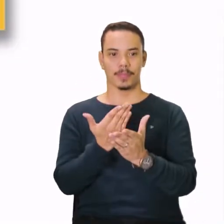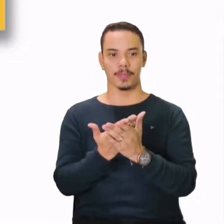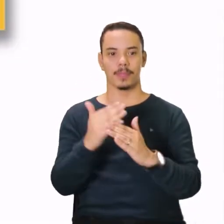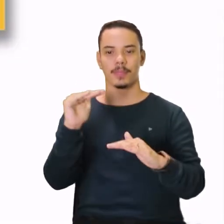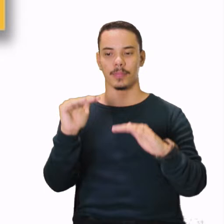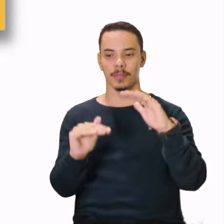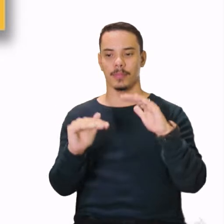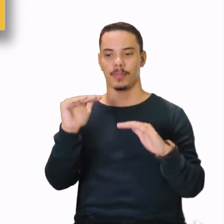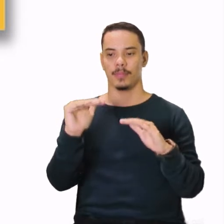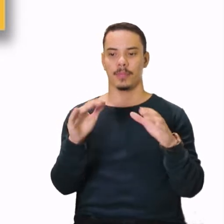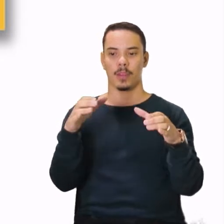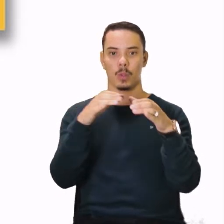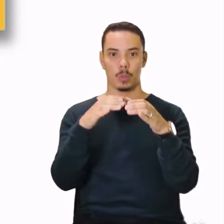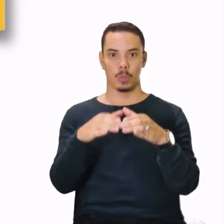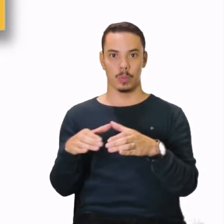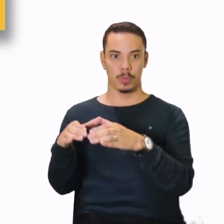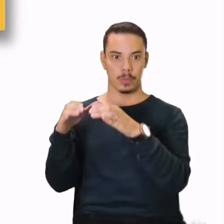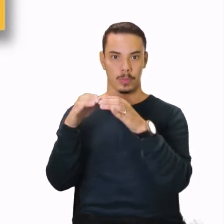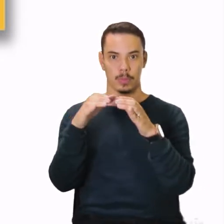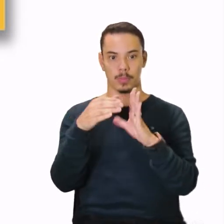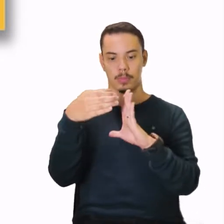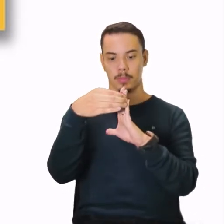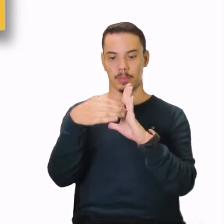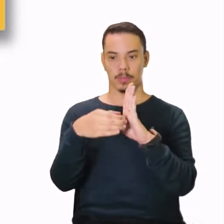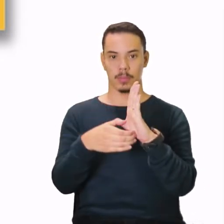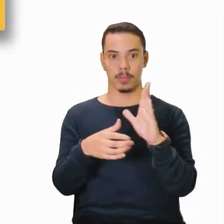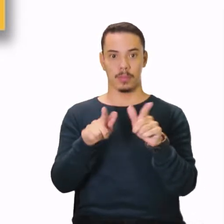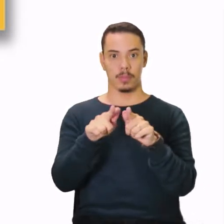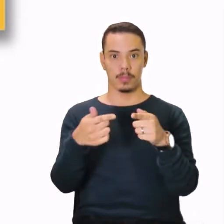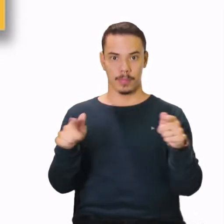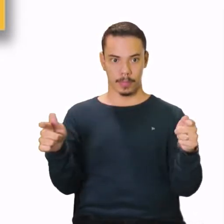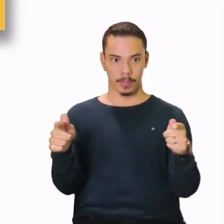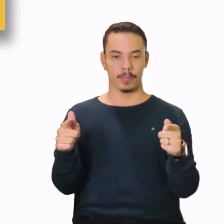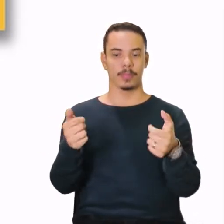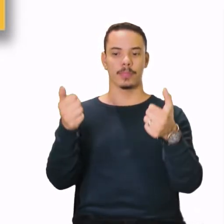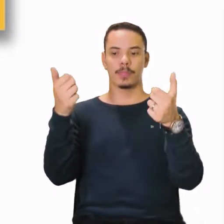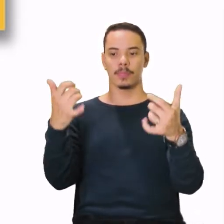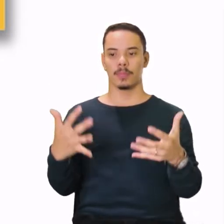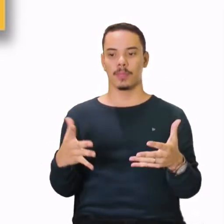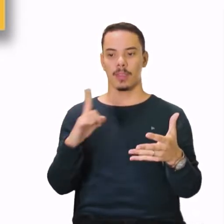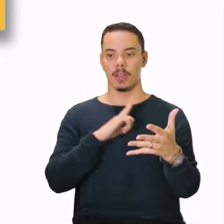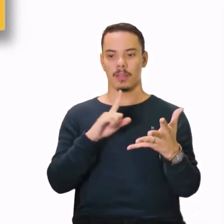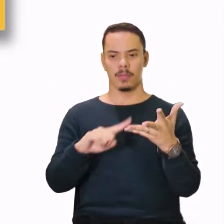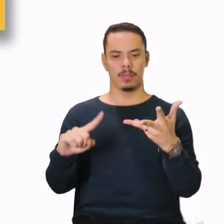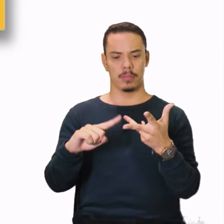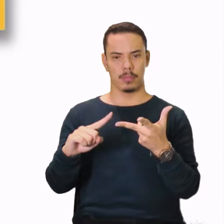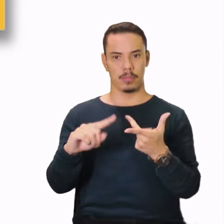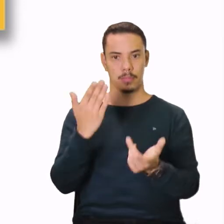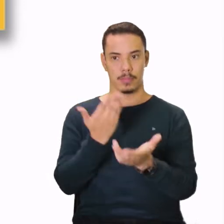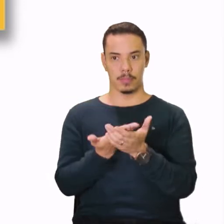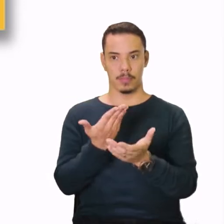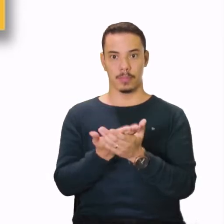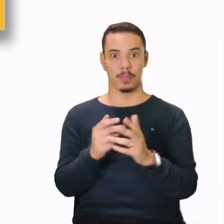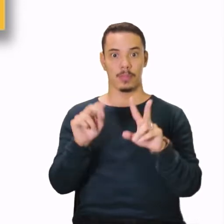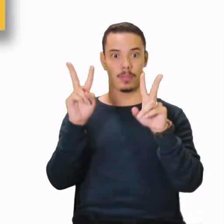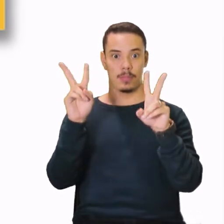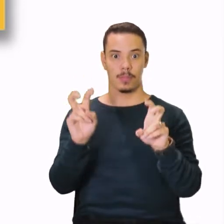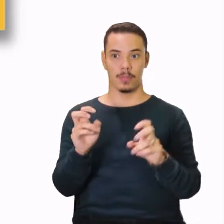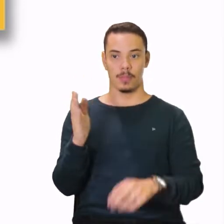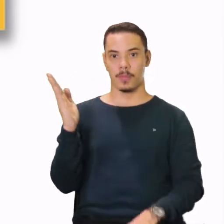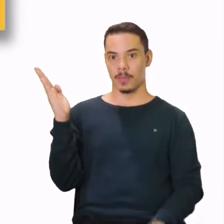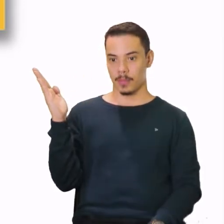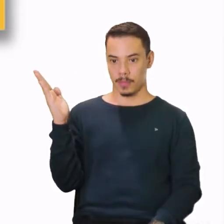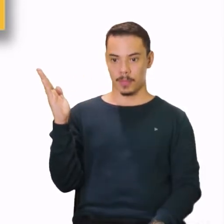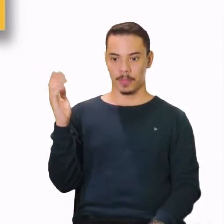nivelamento, ou seja, das classes gramaticais. Falamos que vamos ter aí várias aulas sobre essa temática.